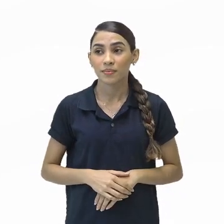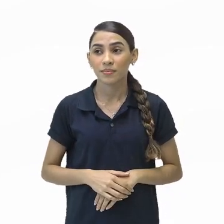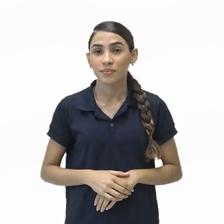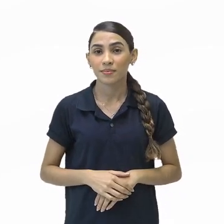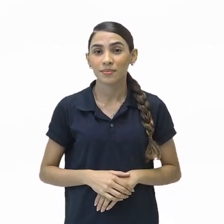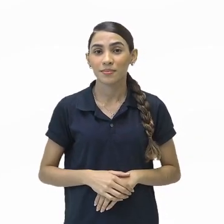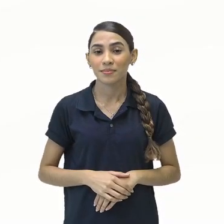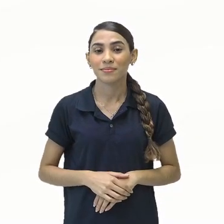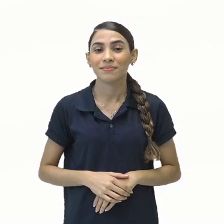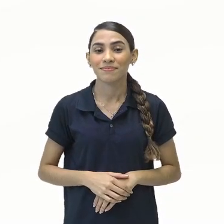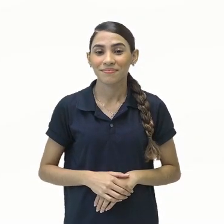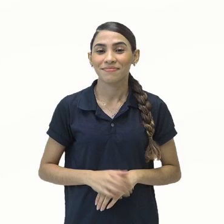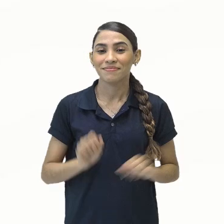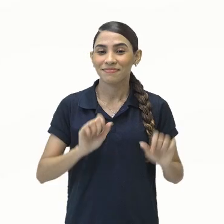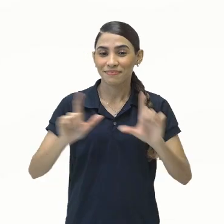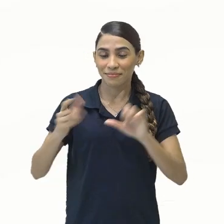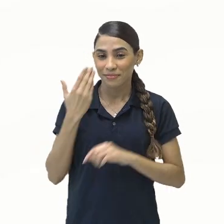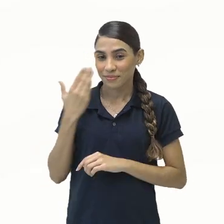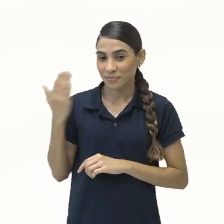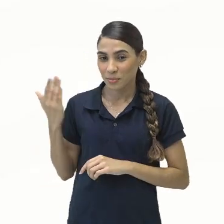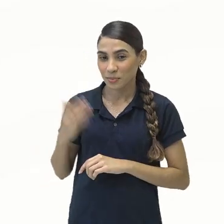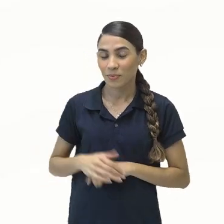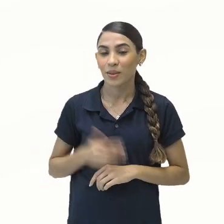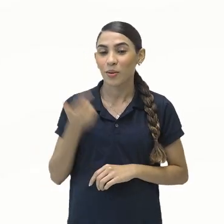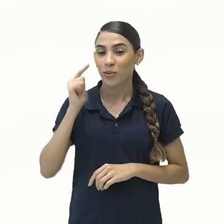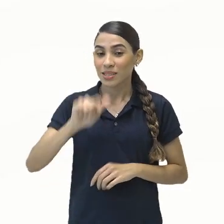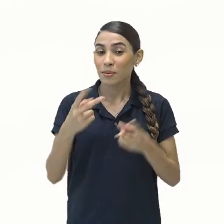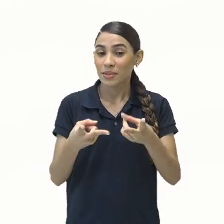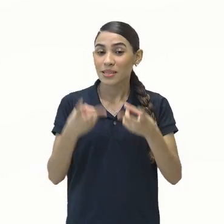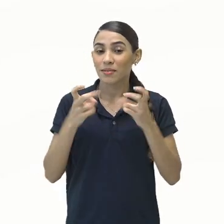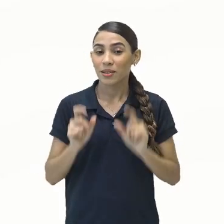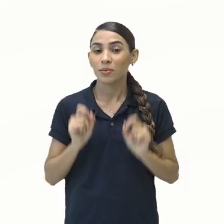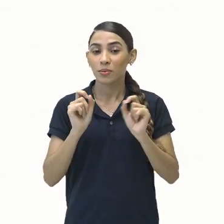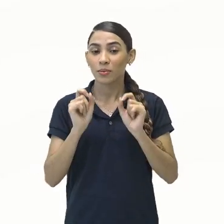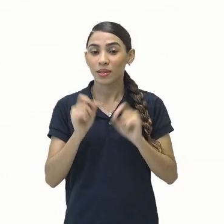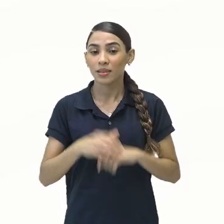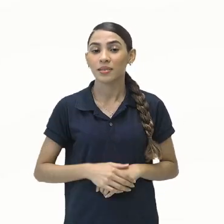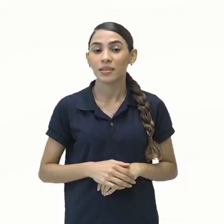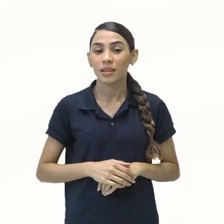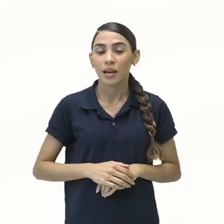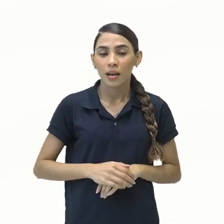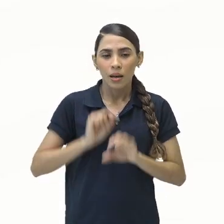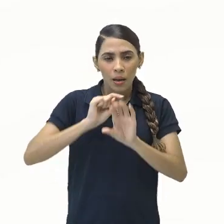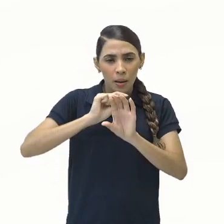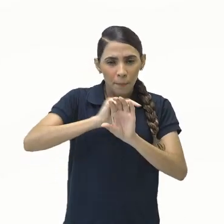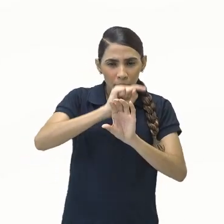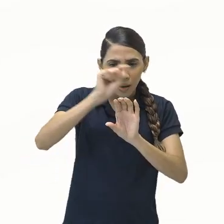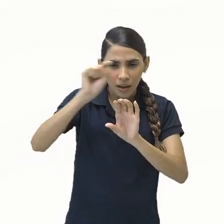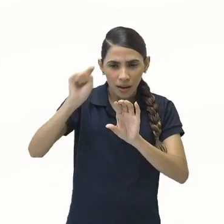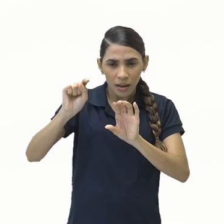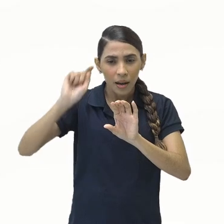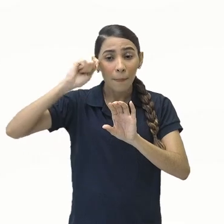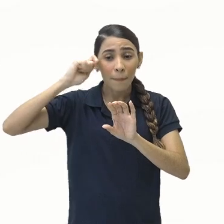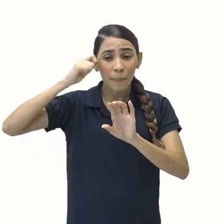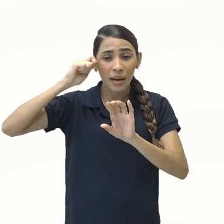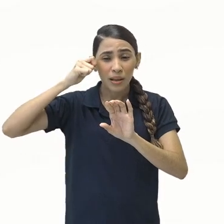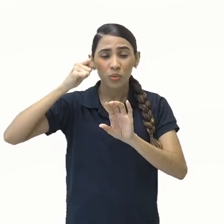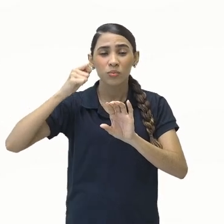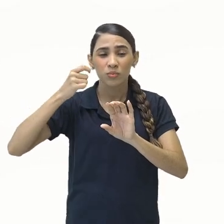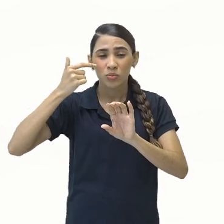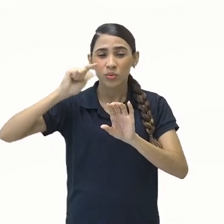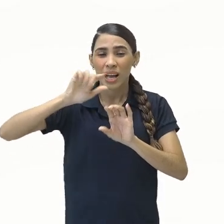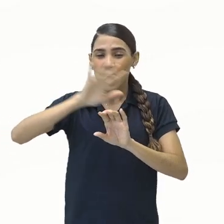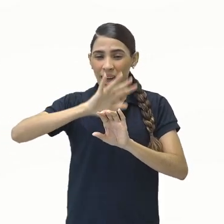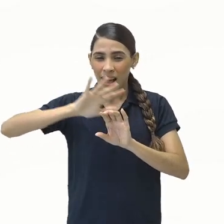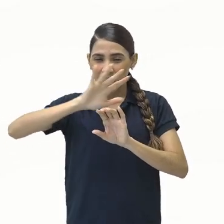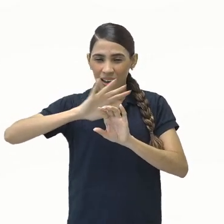aparecendo aqui na tela, né? A gente consegue ver claramente, né, esses pontos pretos né, que trazem ali exatamente algumas áreas